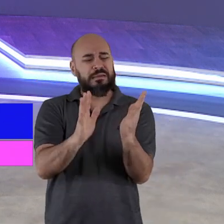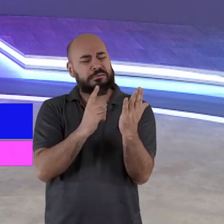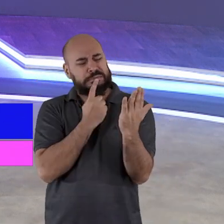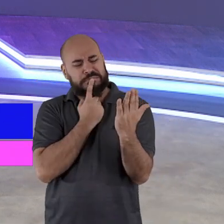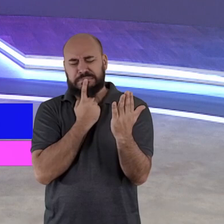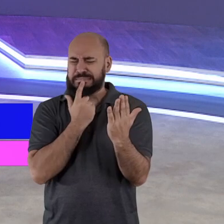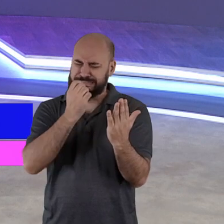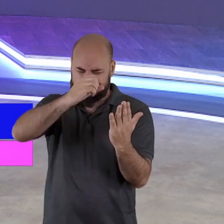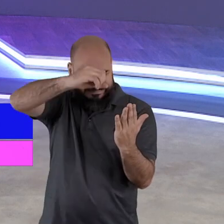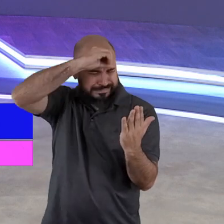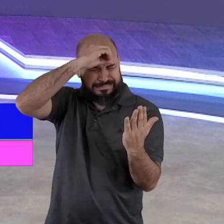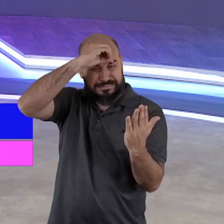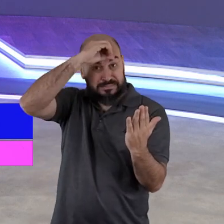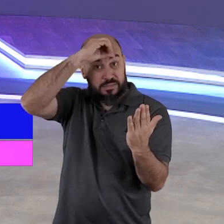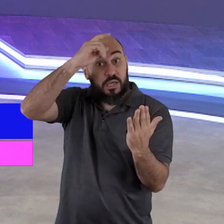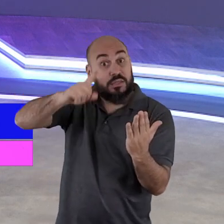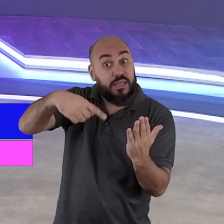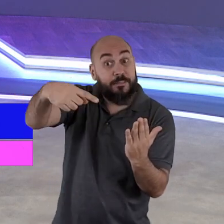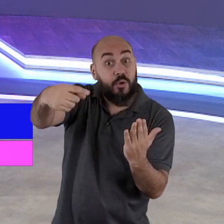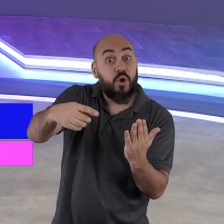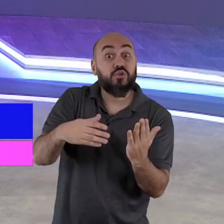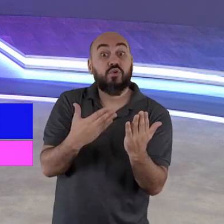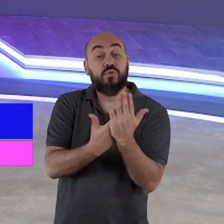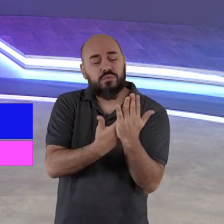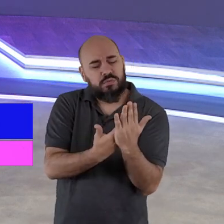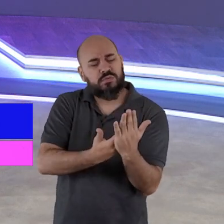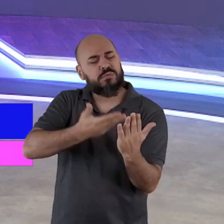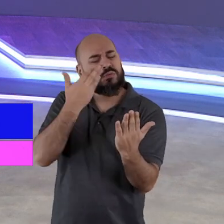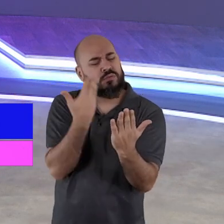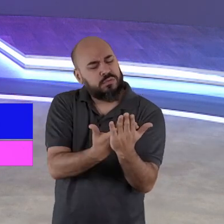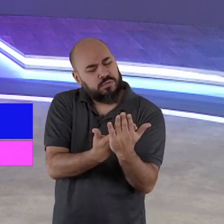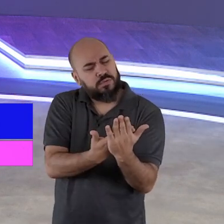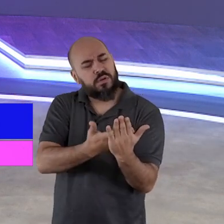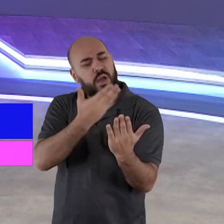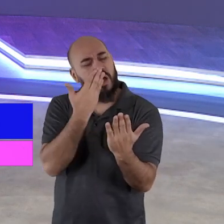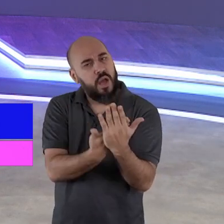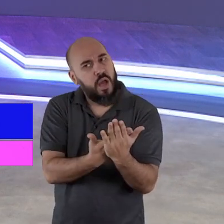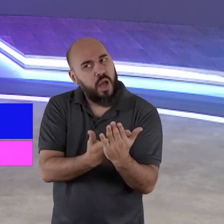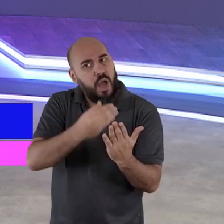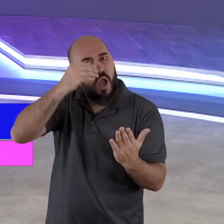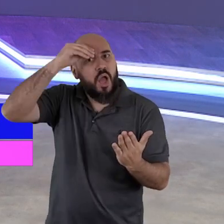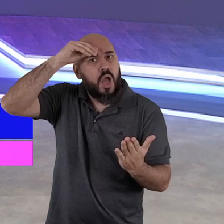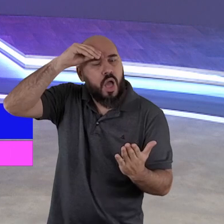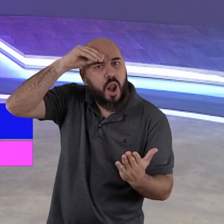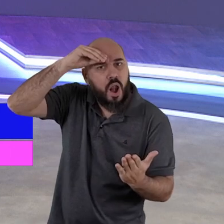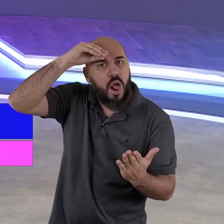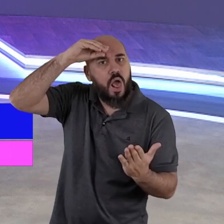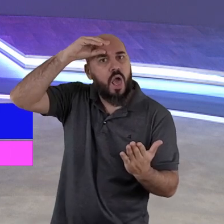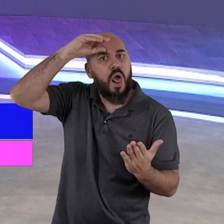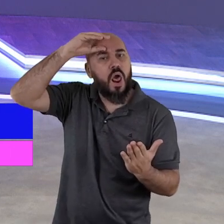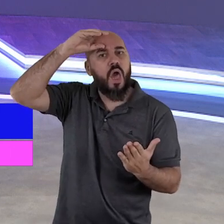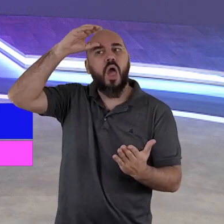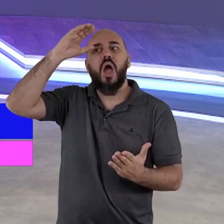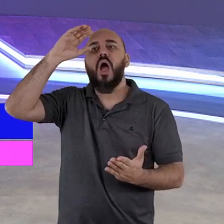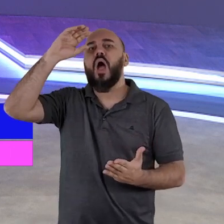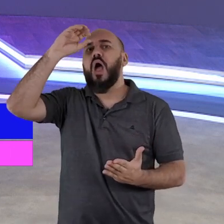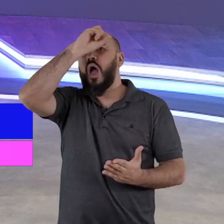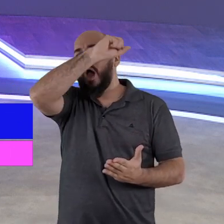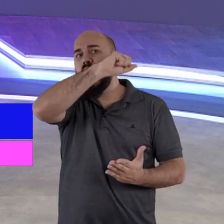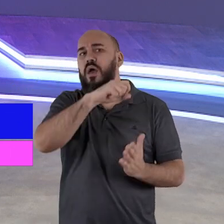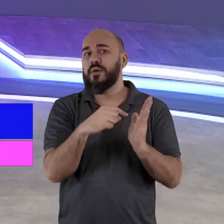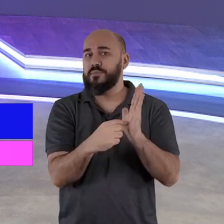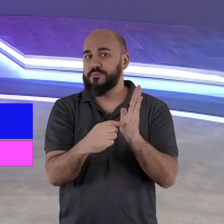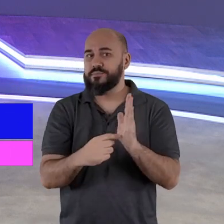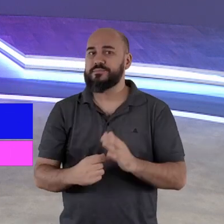ser discutida especificamente a que está em Daniel no capítulo 8, versículo 14, que fala sobre a purificação